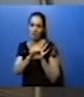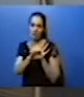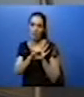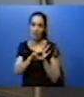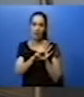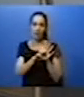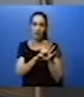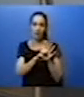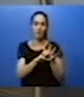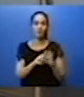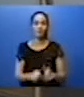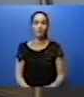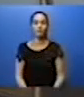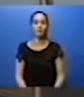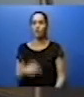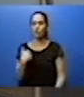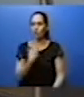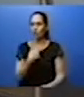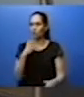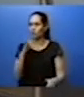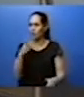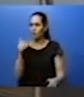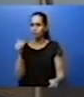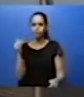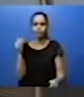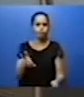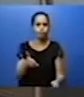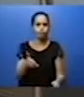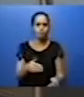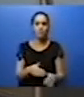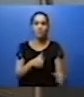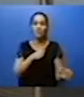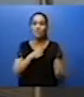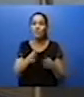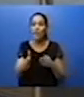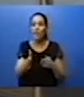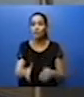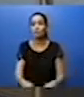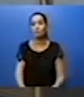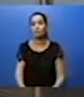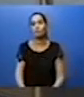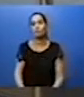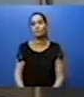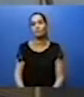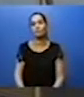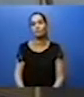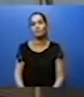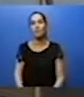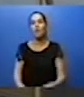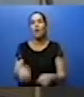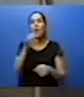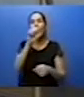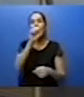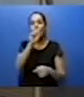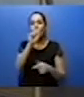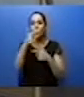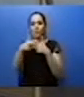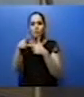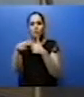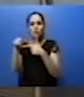já foi fazendo direto e dá para sempre ficar porque o alto portanto 8 / 42